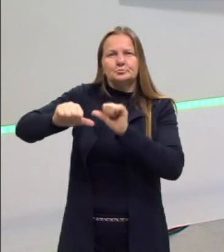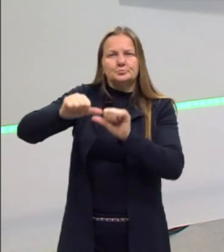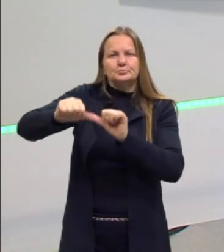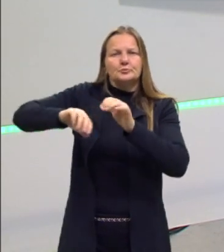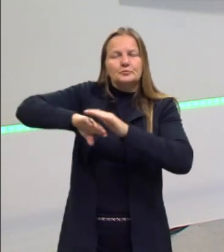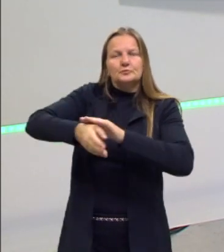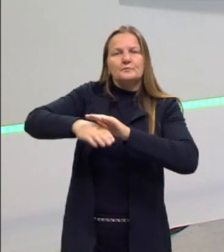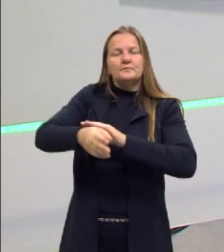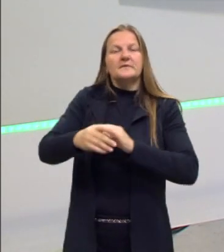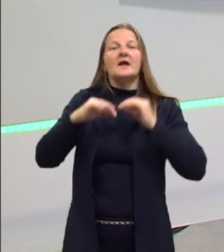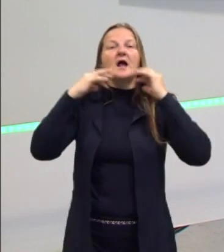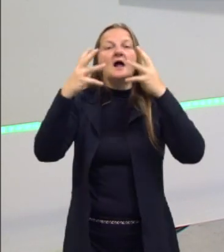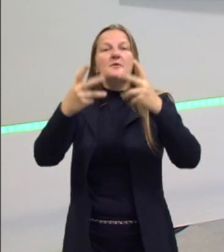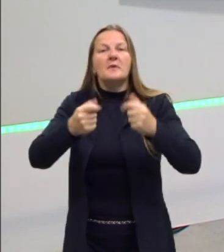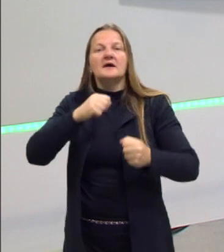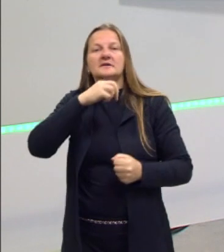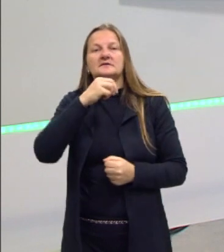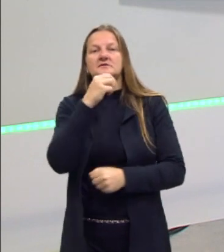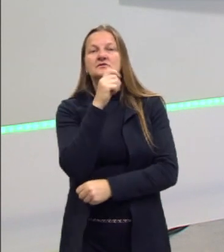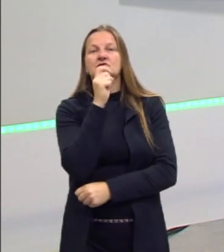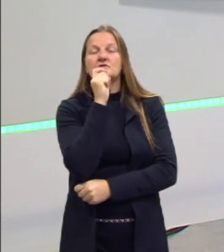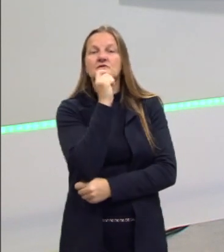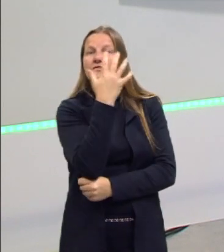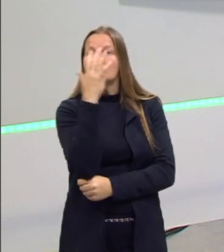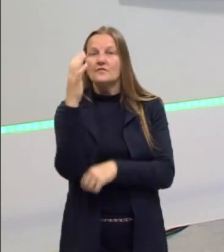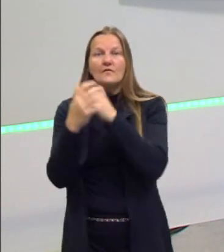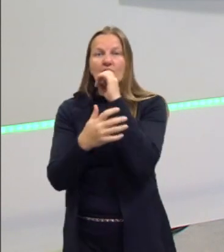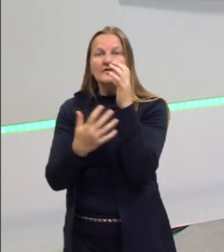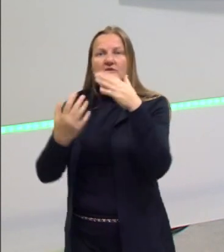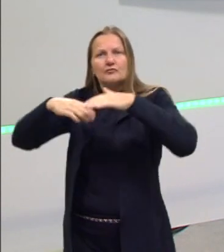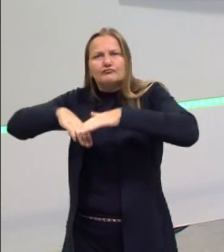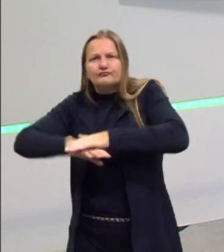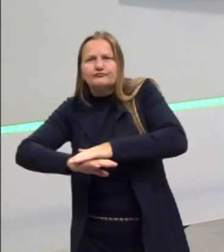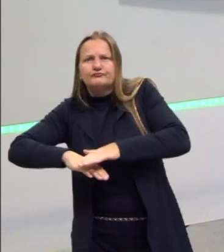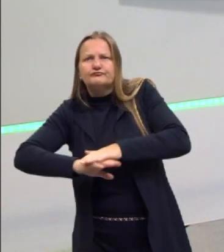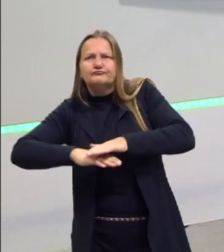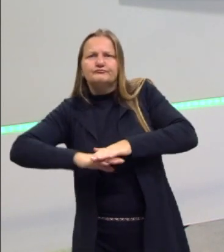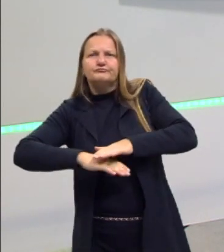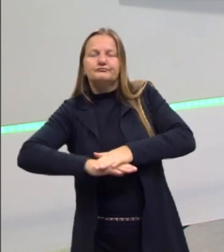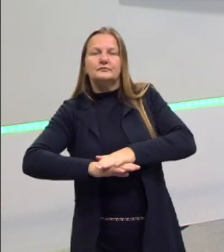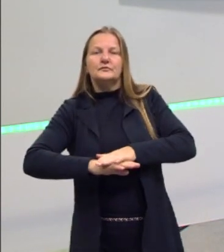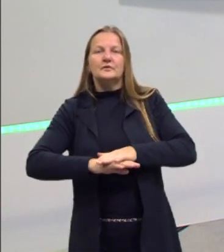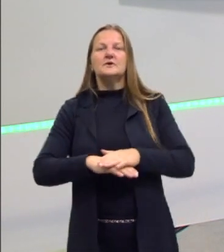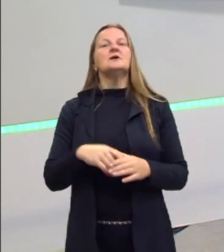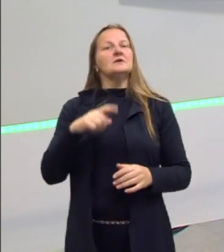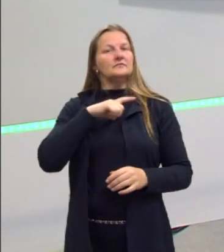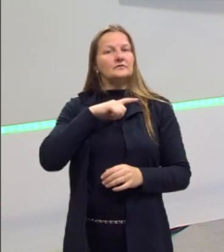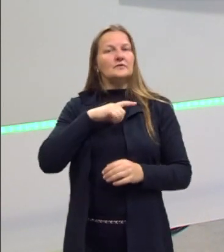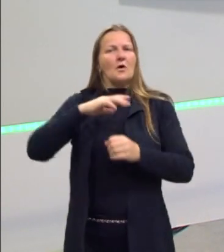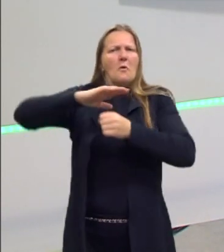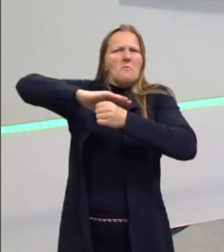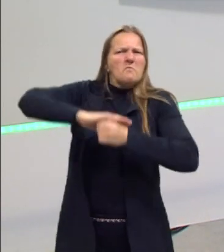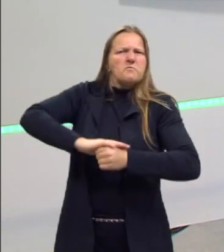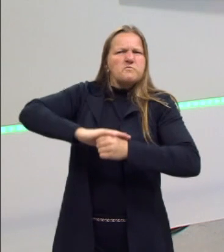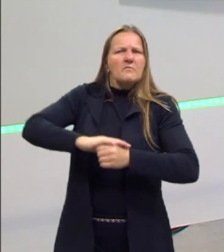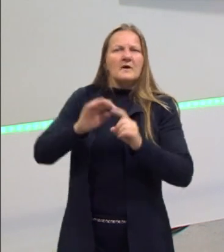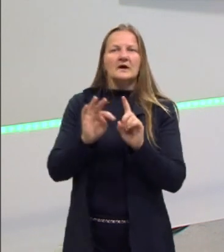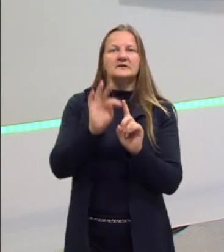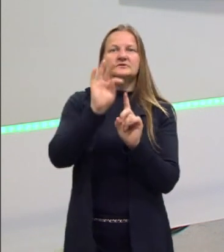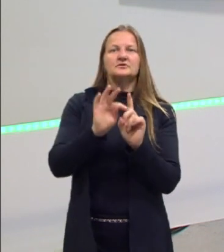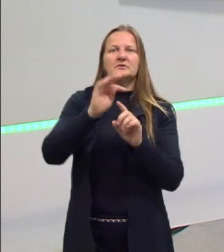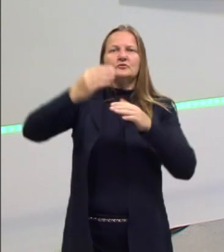quantidades de animais e vegetais ficam ficaram soterradas e expostas há grandes pressões e temperaturas